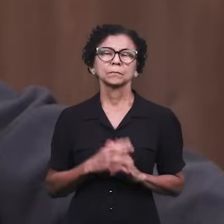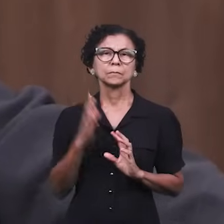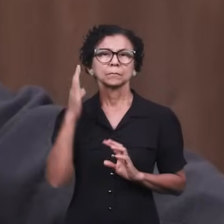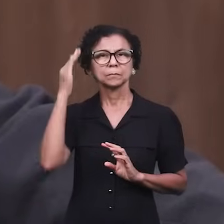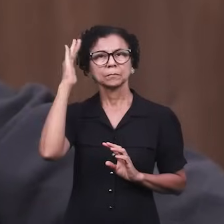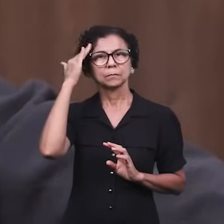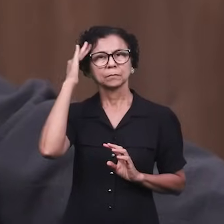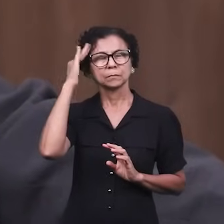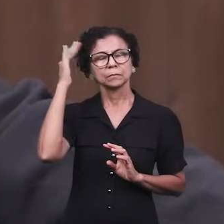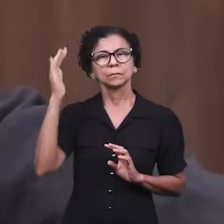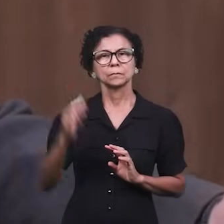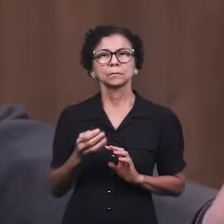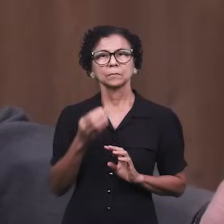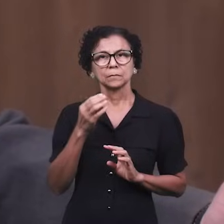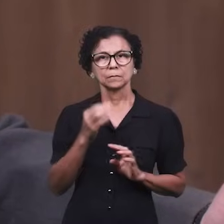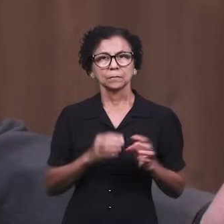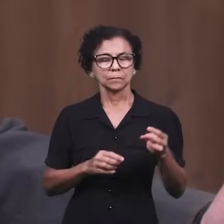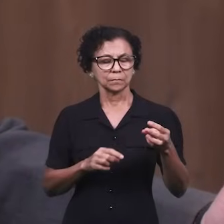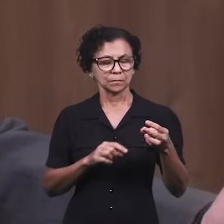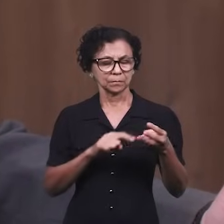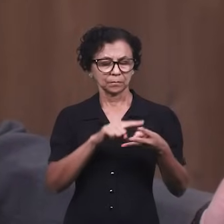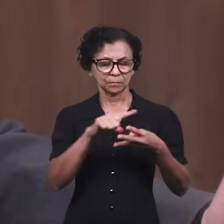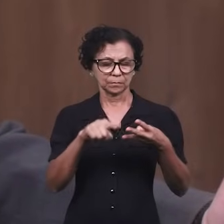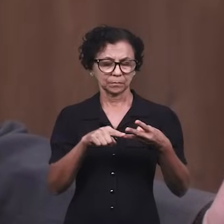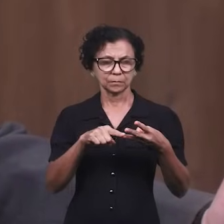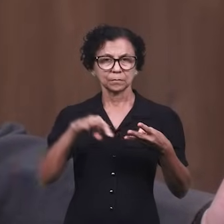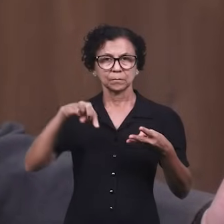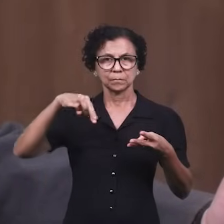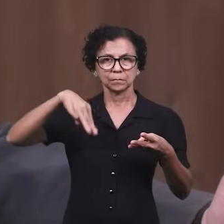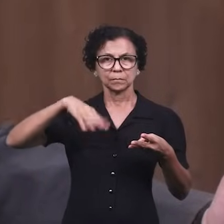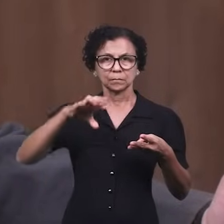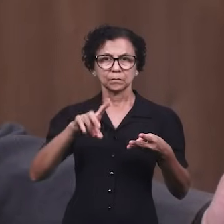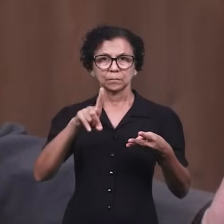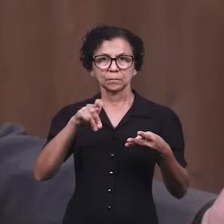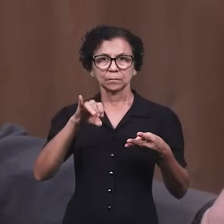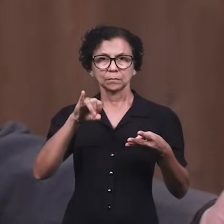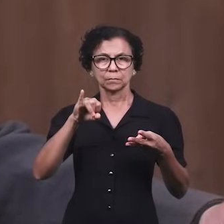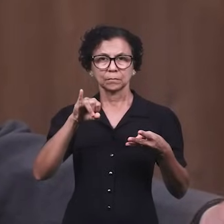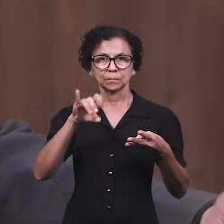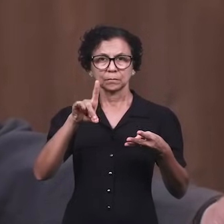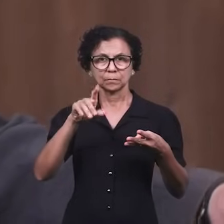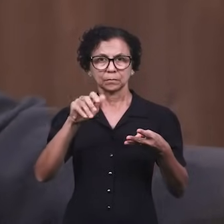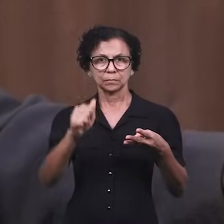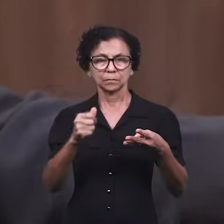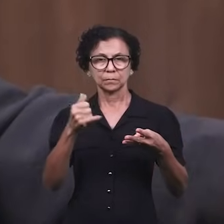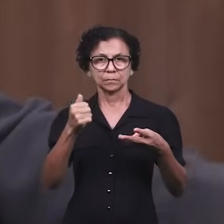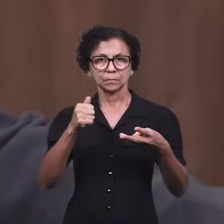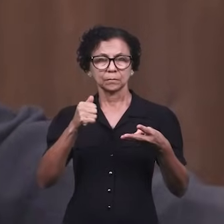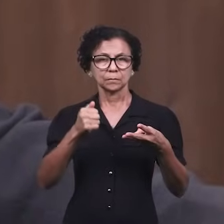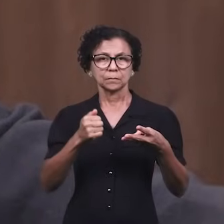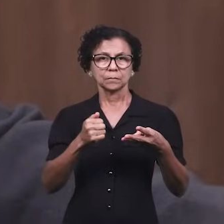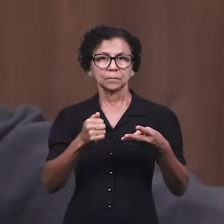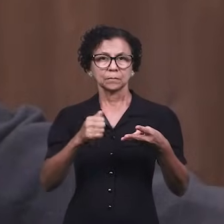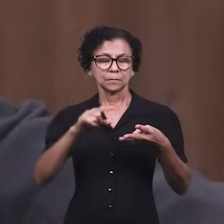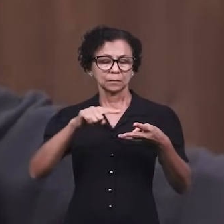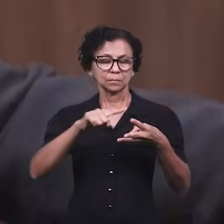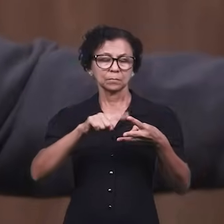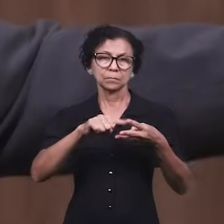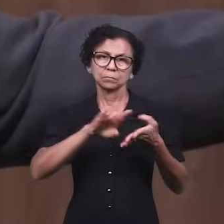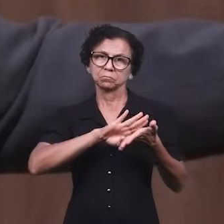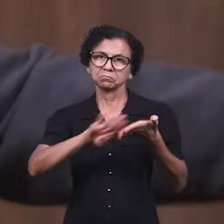a retirada de uma das medidas nos traz um transtorno da falta do entendimento do que está